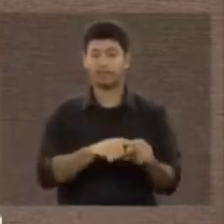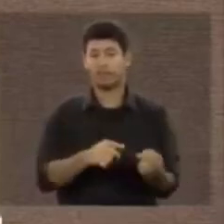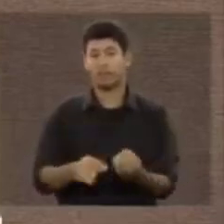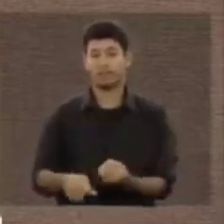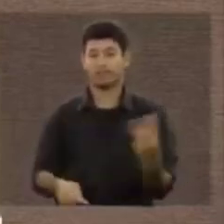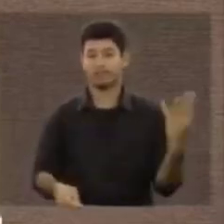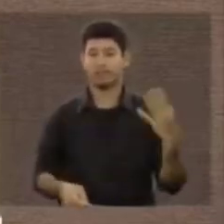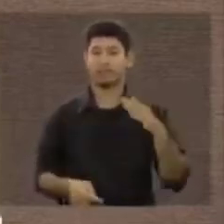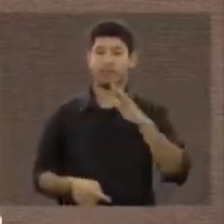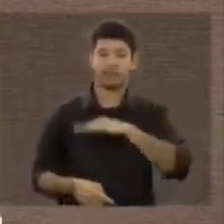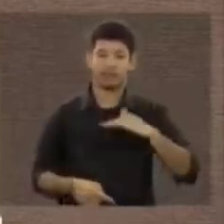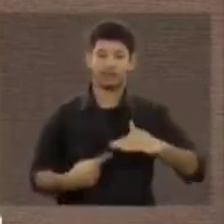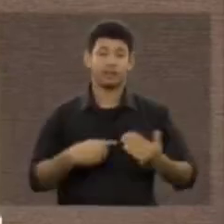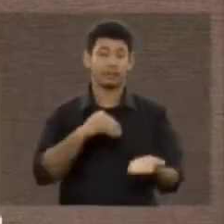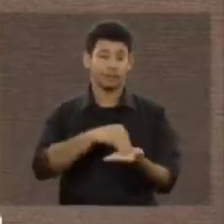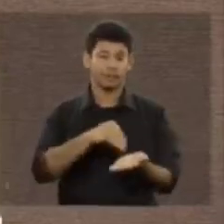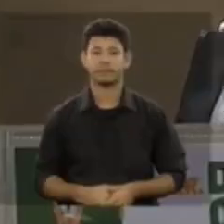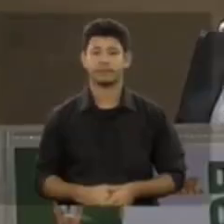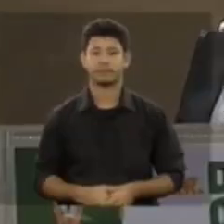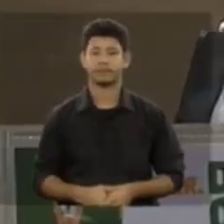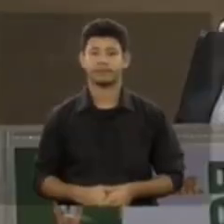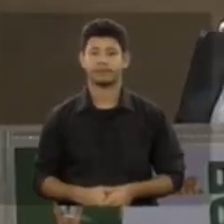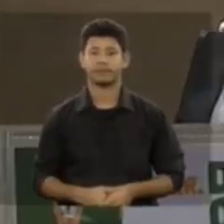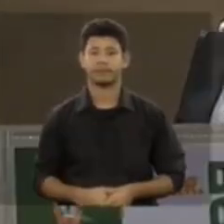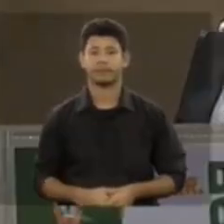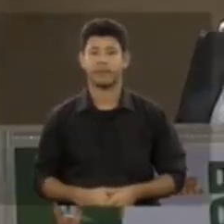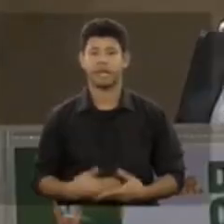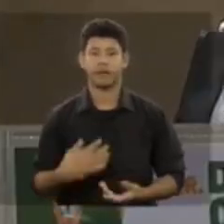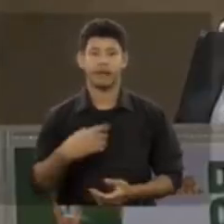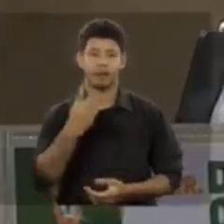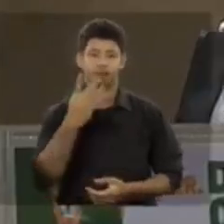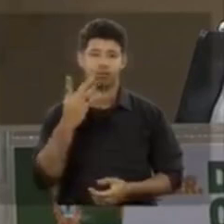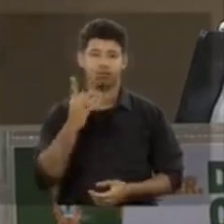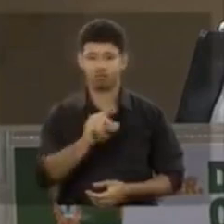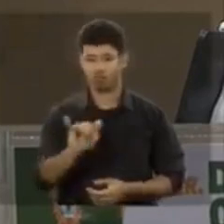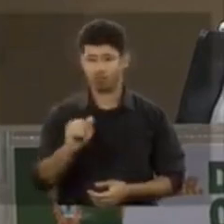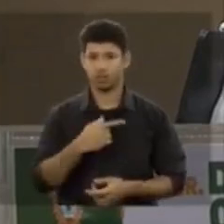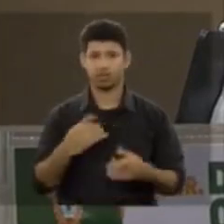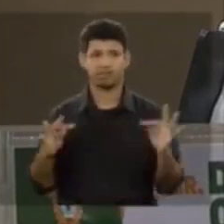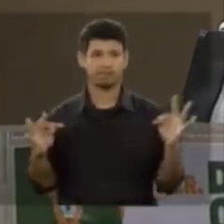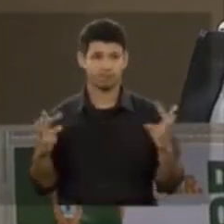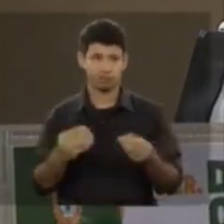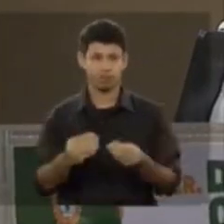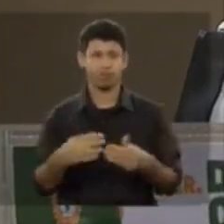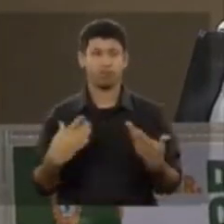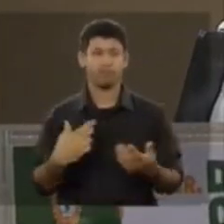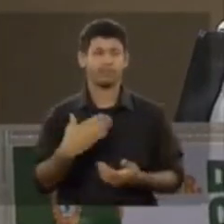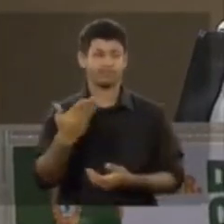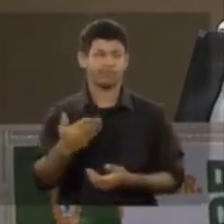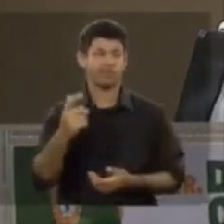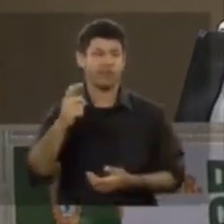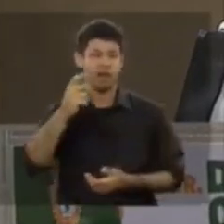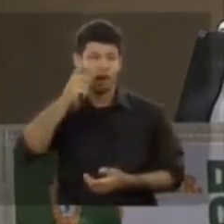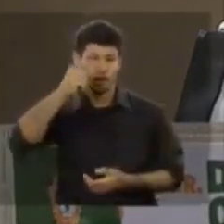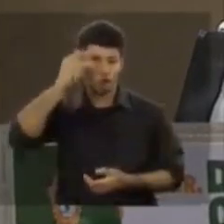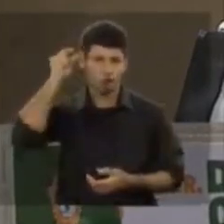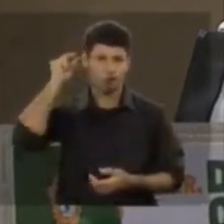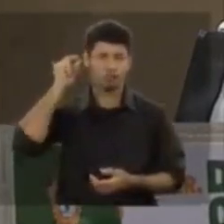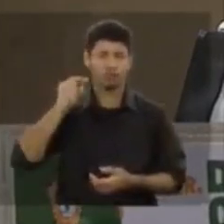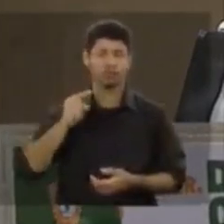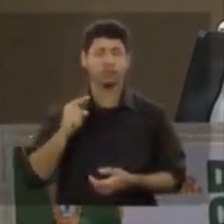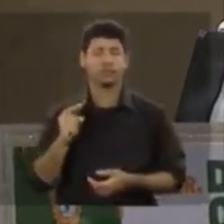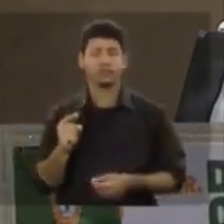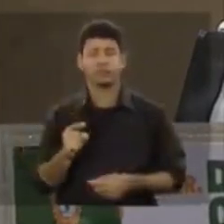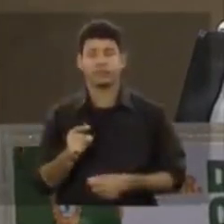queria passar a palavra ao Vereador John Carvalho bom bom dia a todos Nobre Vereador raulzinho